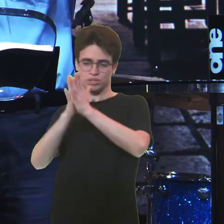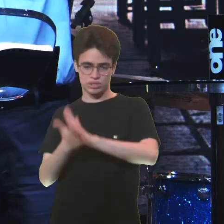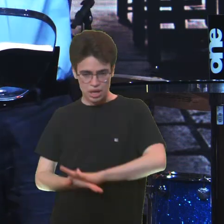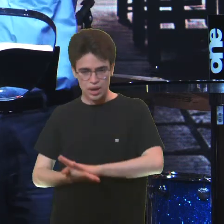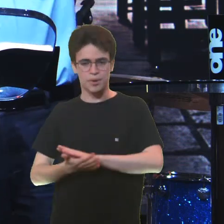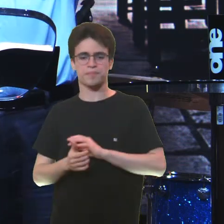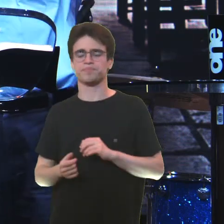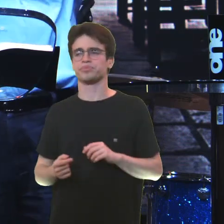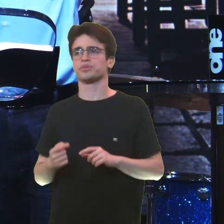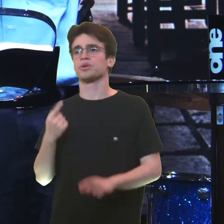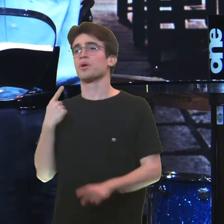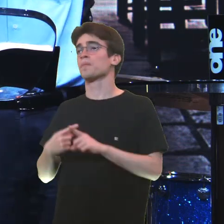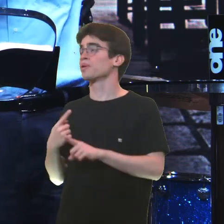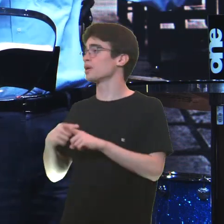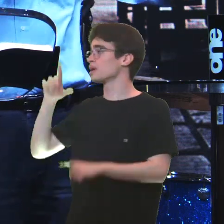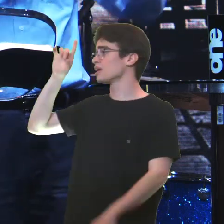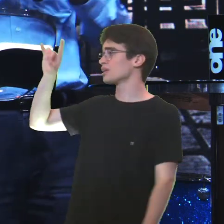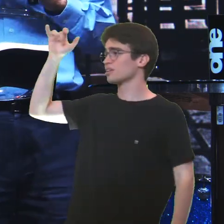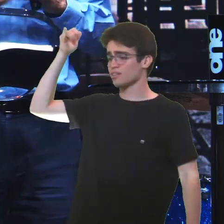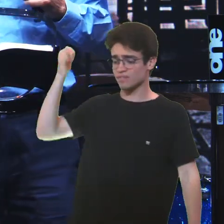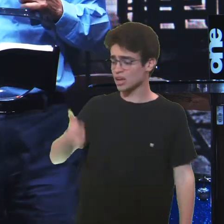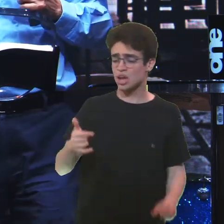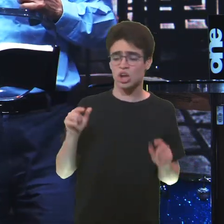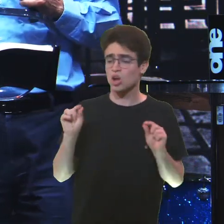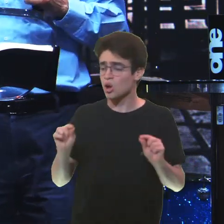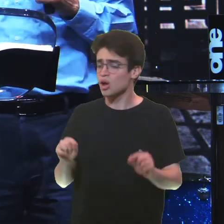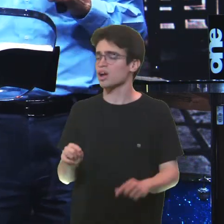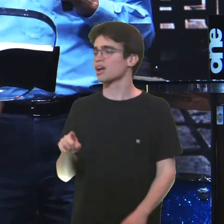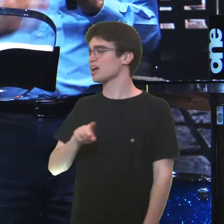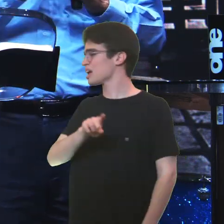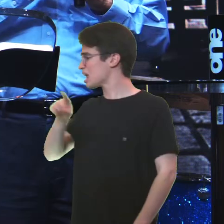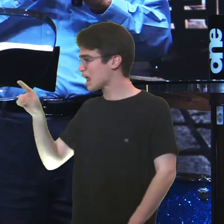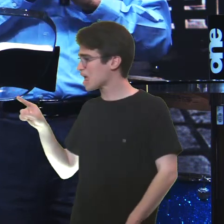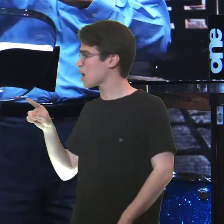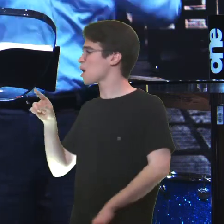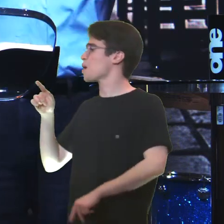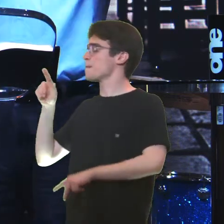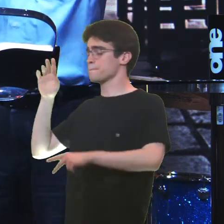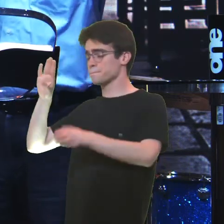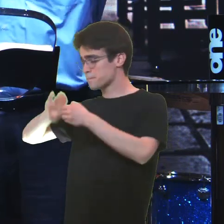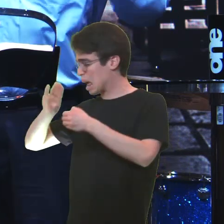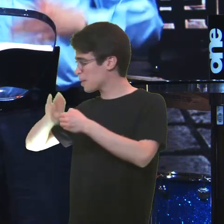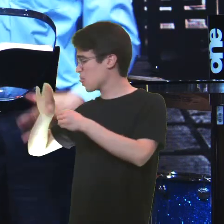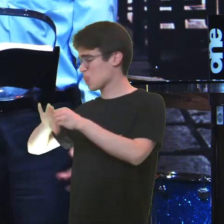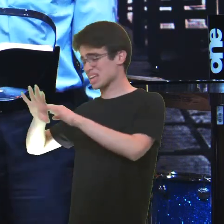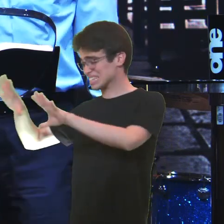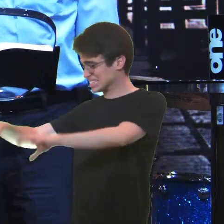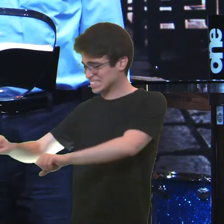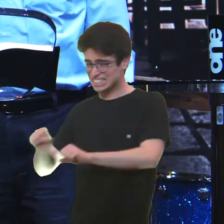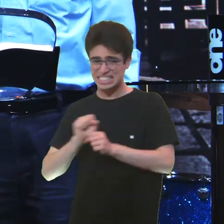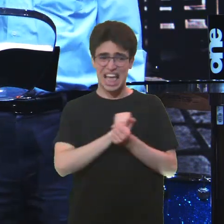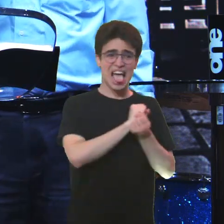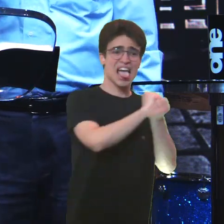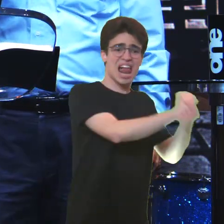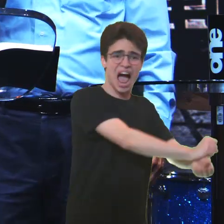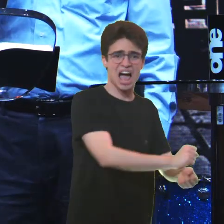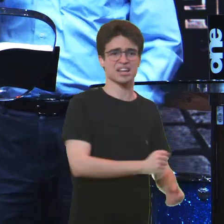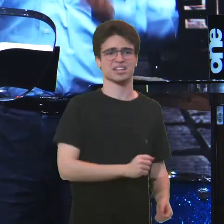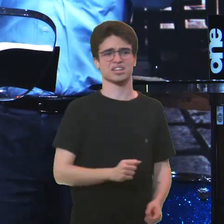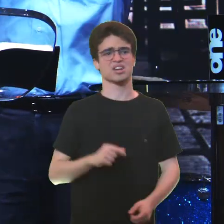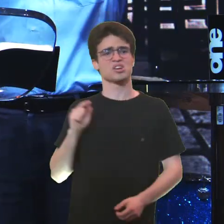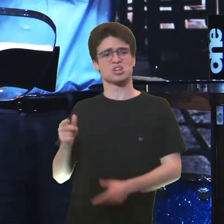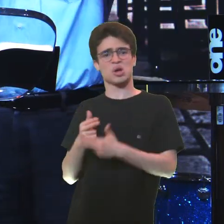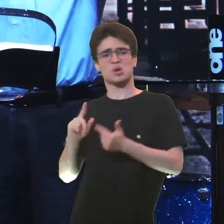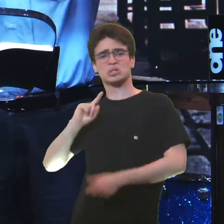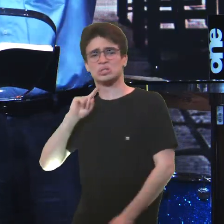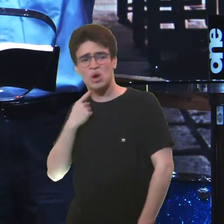Dios dice, salgan de Que ella, Deus pueblo diz, mío, saiam dela, povo meu, y no toquen lo inmundo, e não toquem aquilo que é imundo,